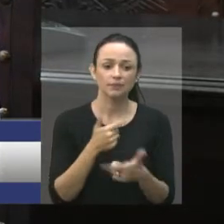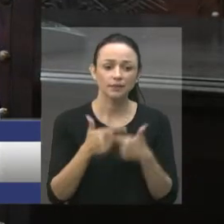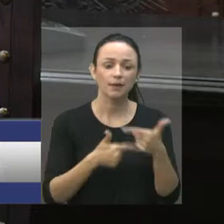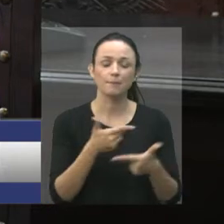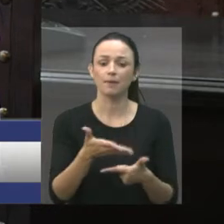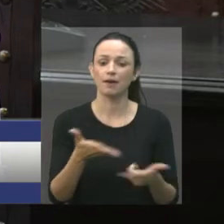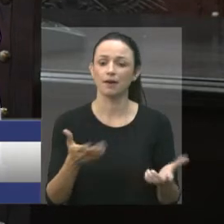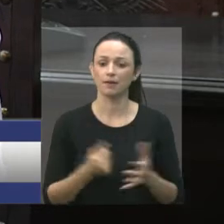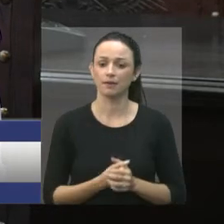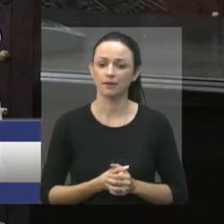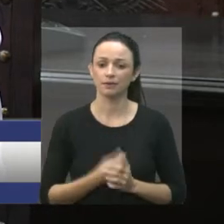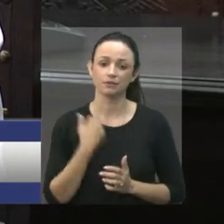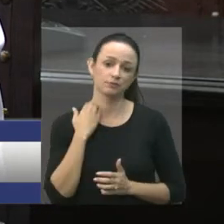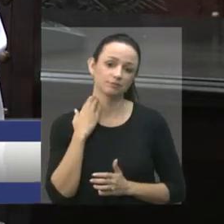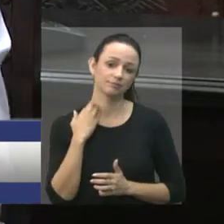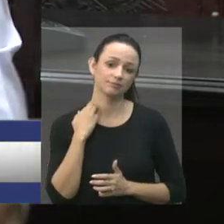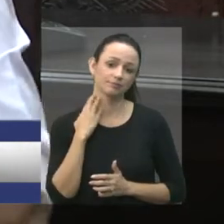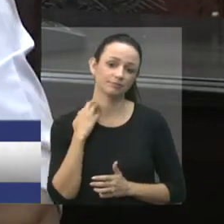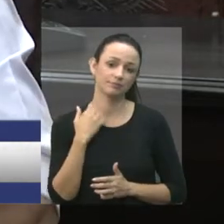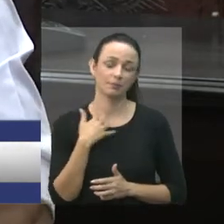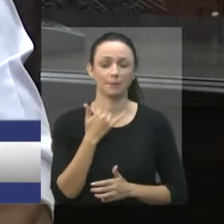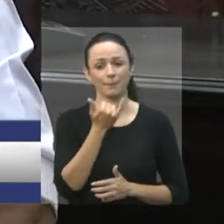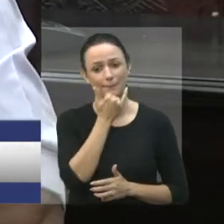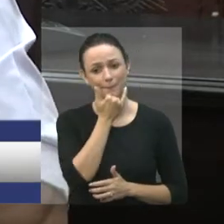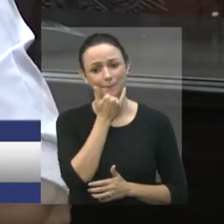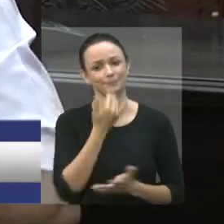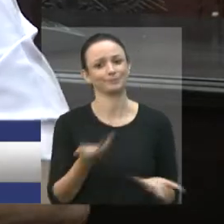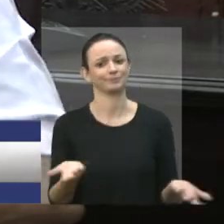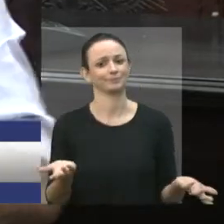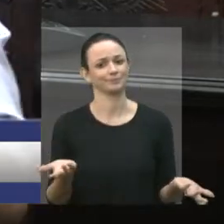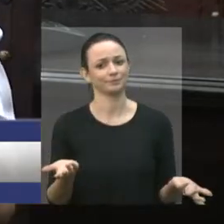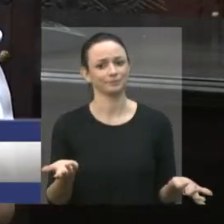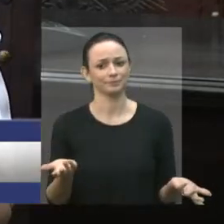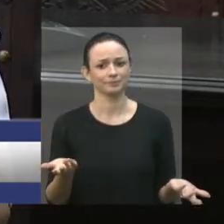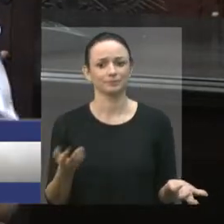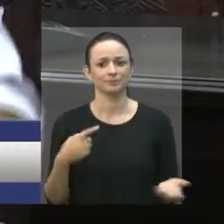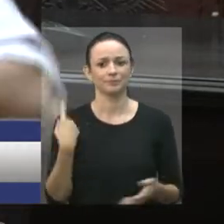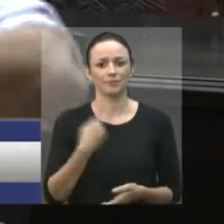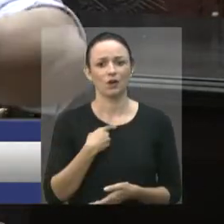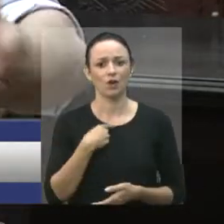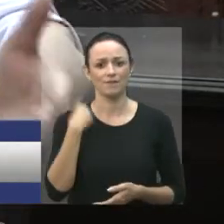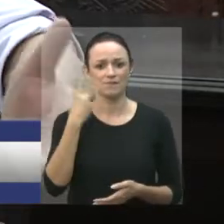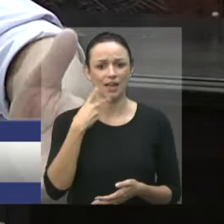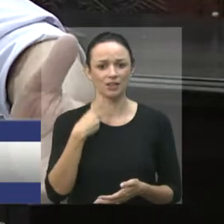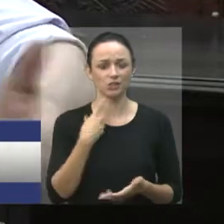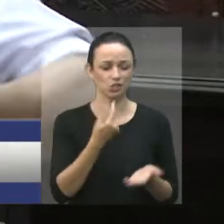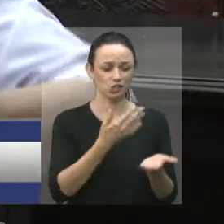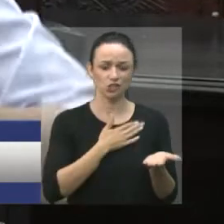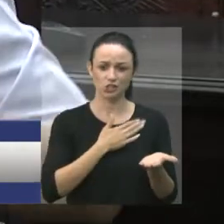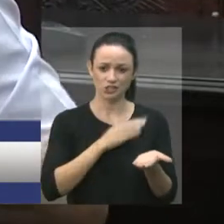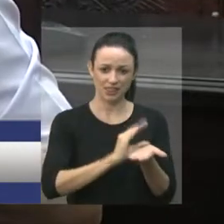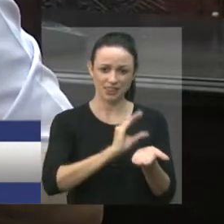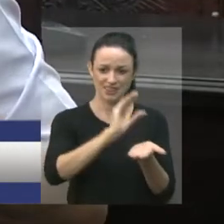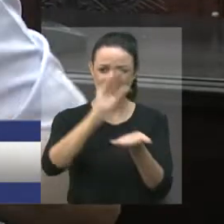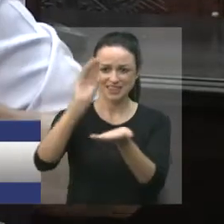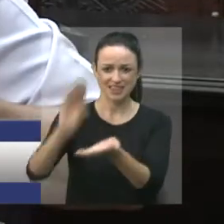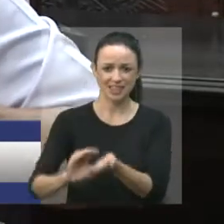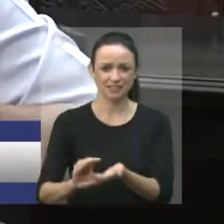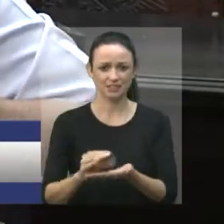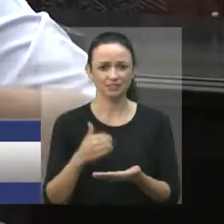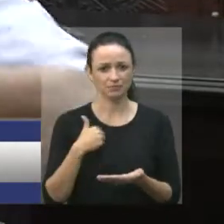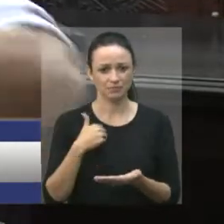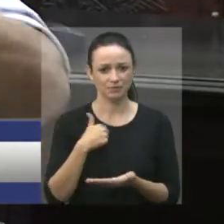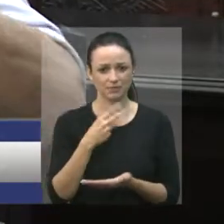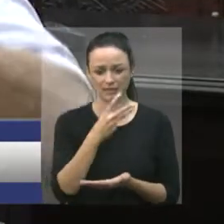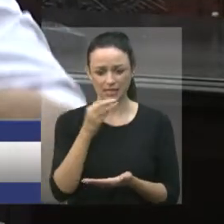serviço, presidente. Me perdoe, será que nós, vereadores, nós temos que, da nossa emenda, destinar 150? De minha parte, poderia doar os